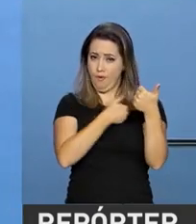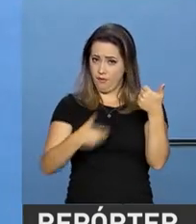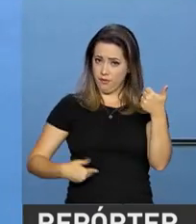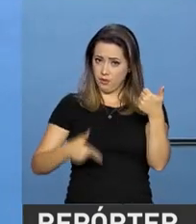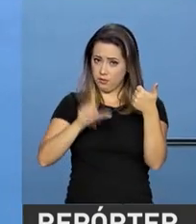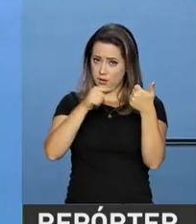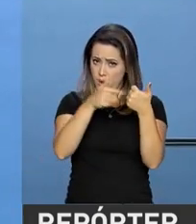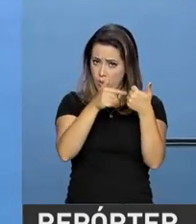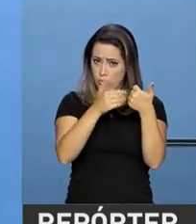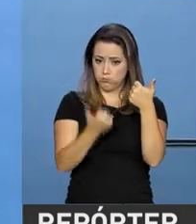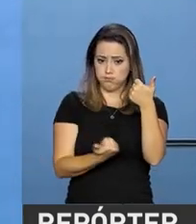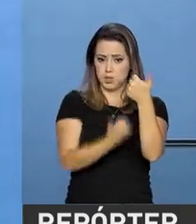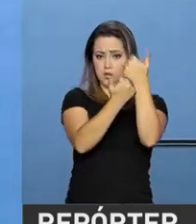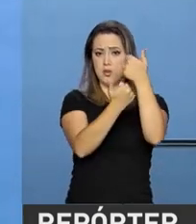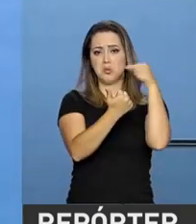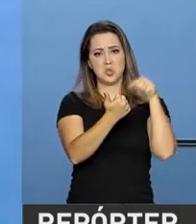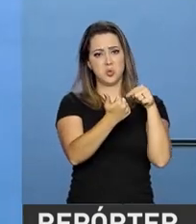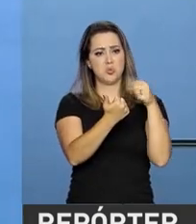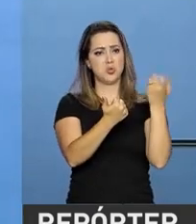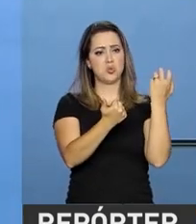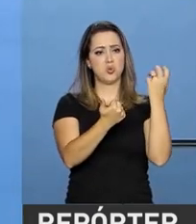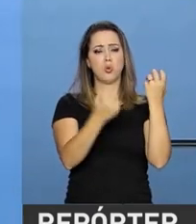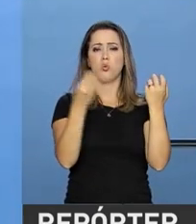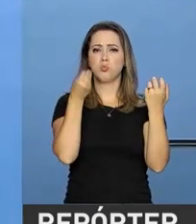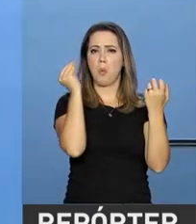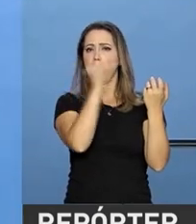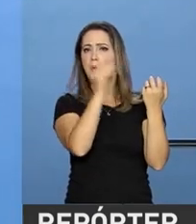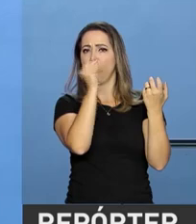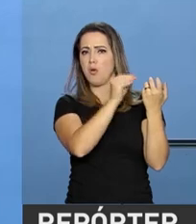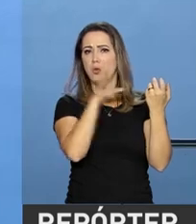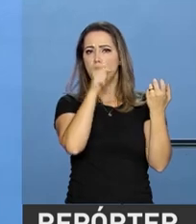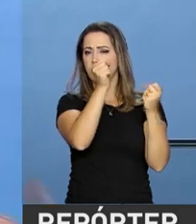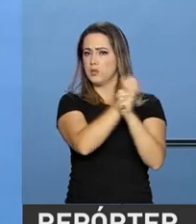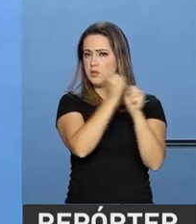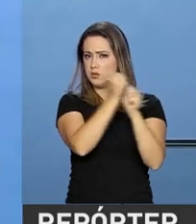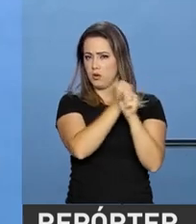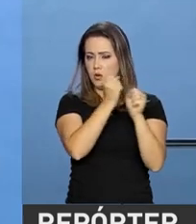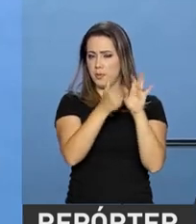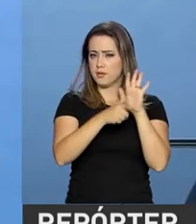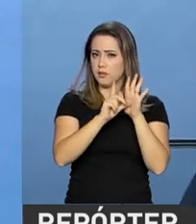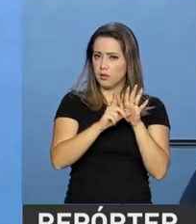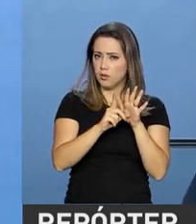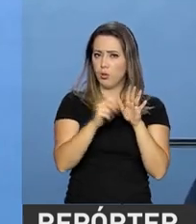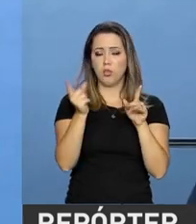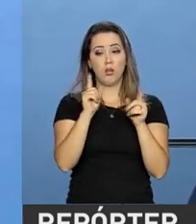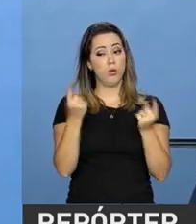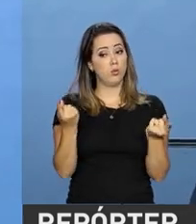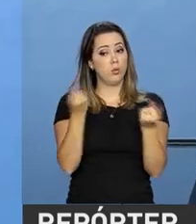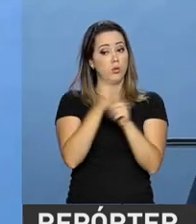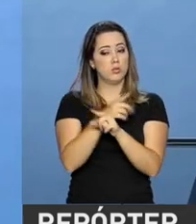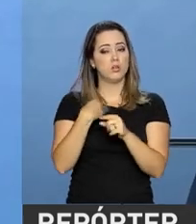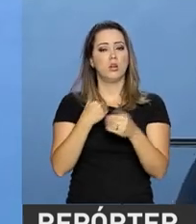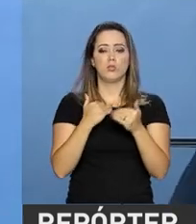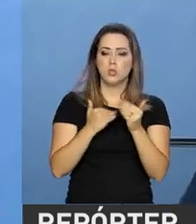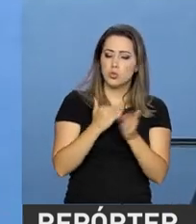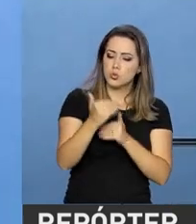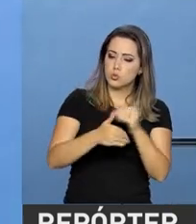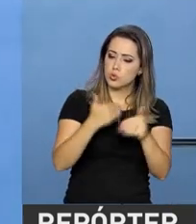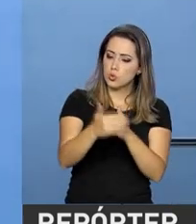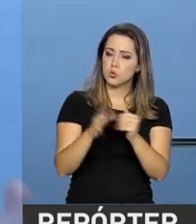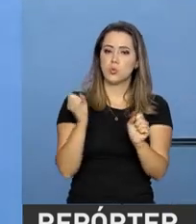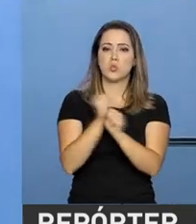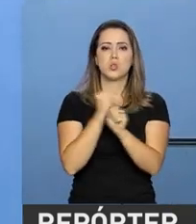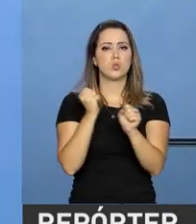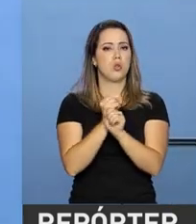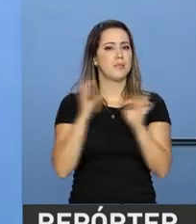a obra do governo anterior ao contrário nós temos que dar sequência ela como estamos dando seqüência esta